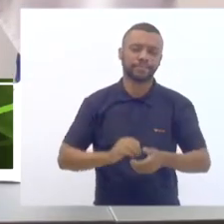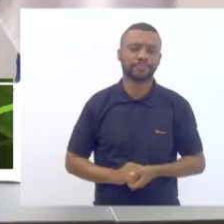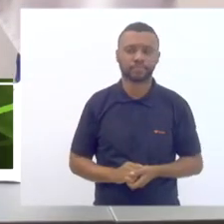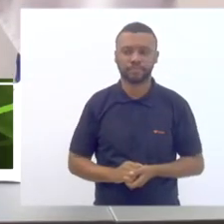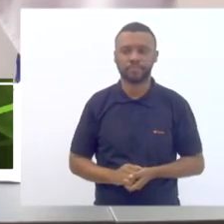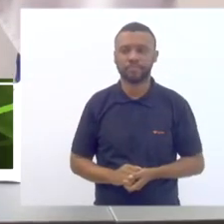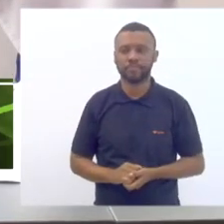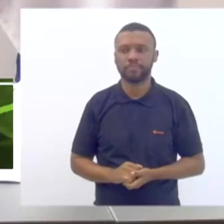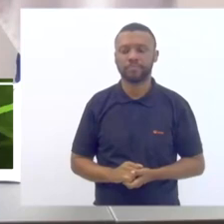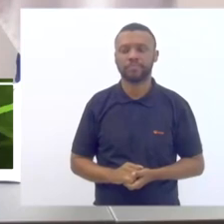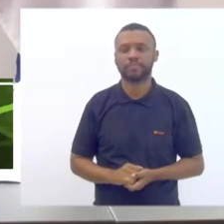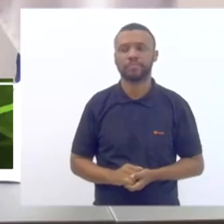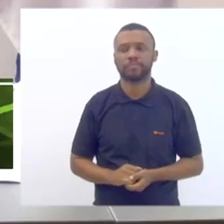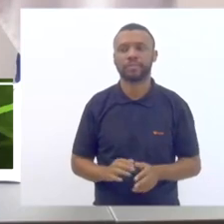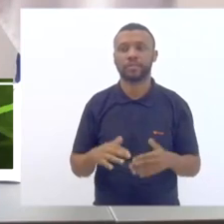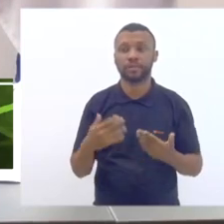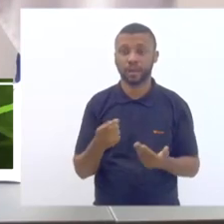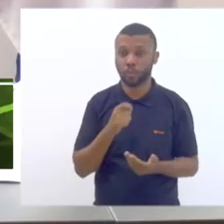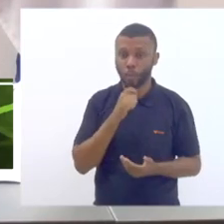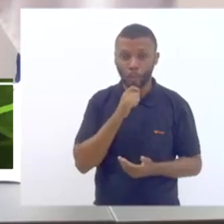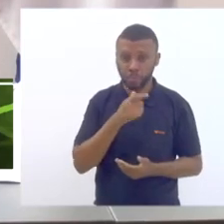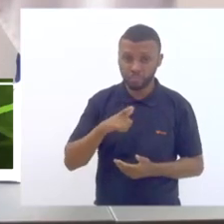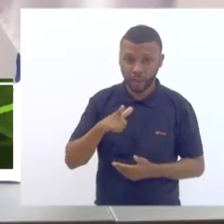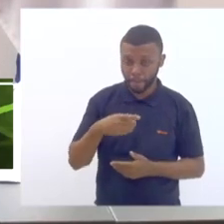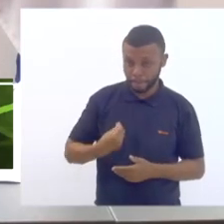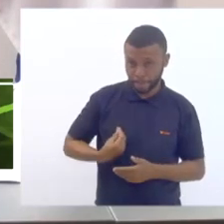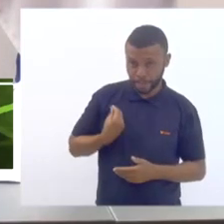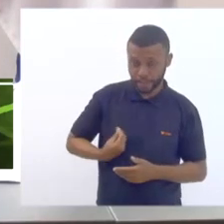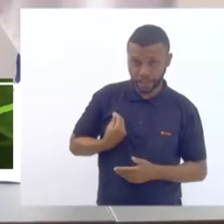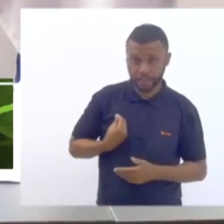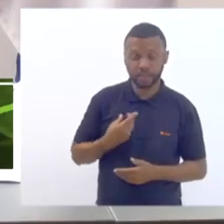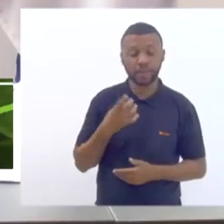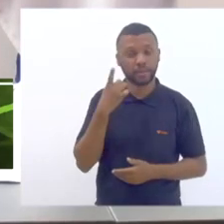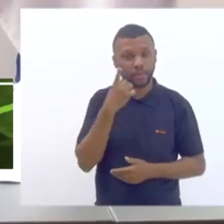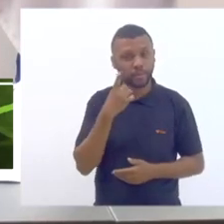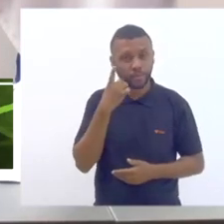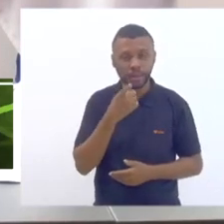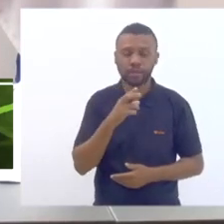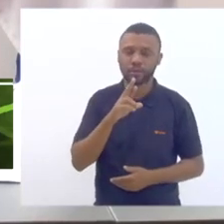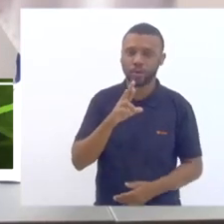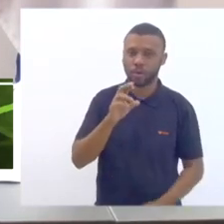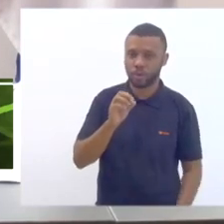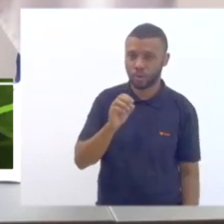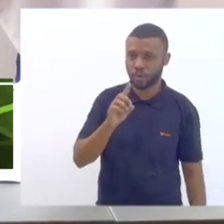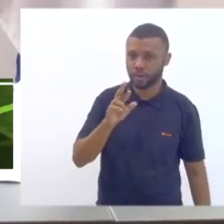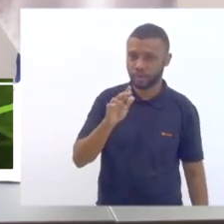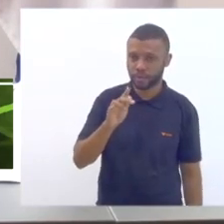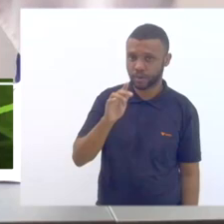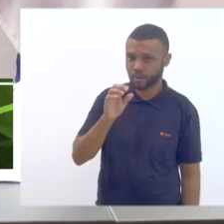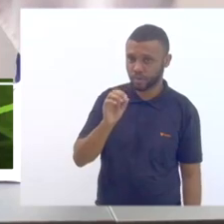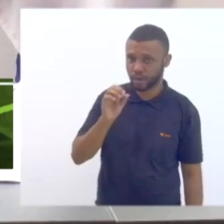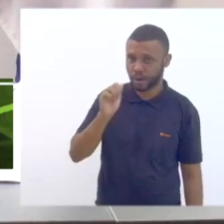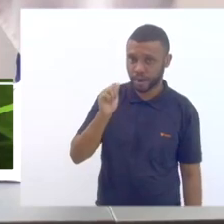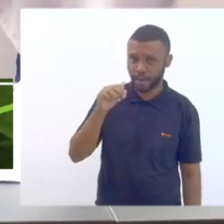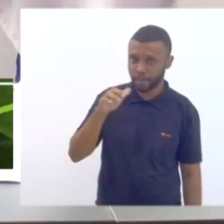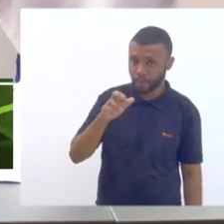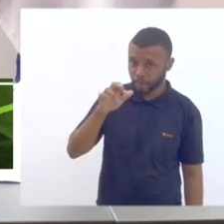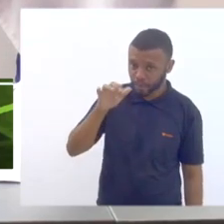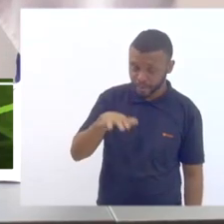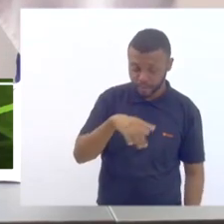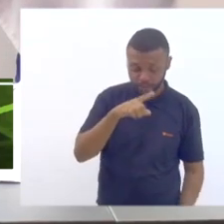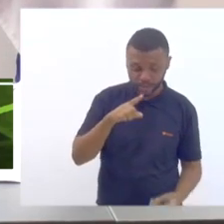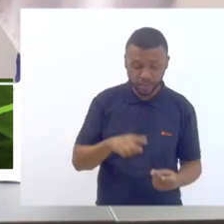Reis. Então, não está presente o deputado Rodrigo Amorim, nem o deputado Marcos Miller,